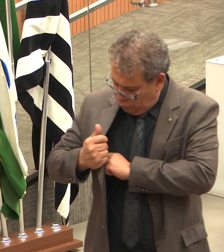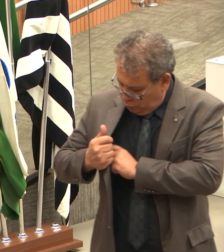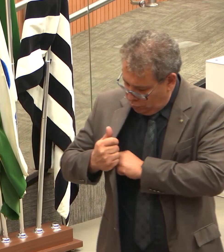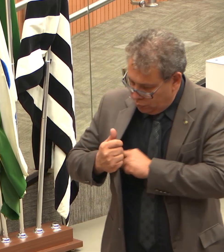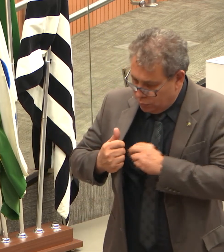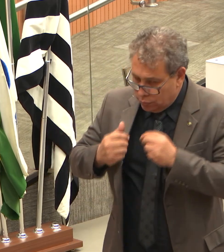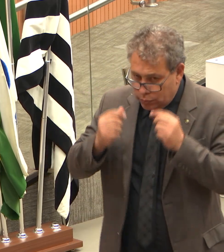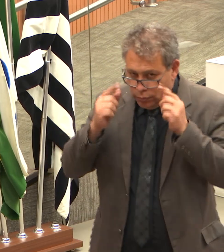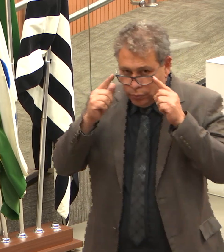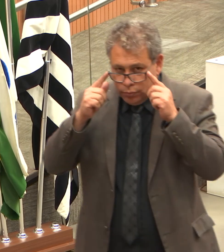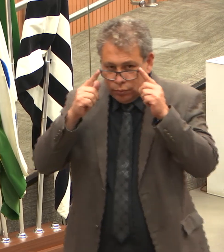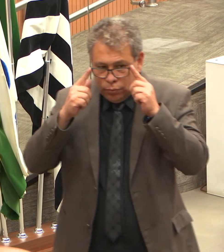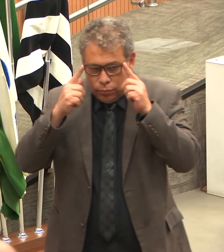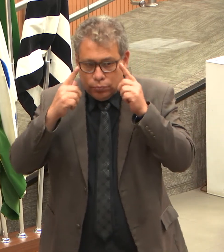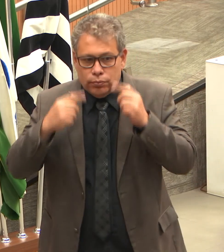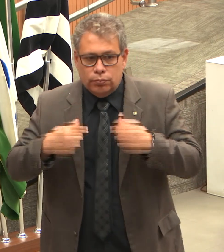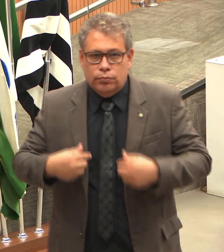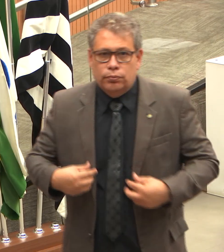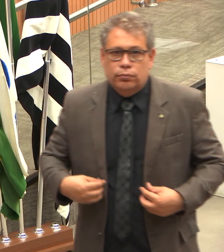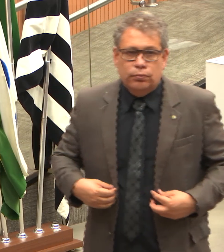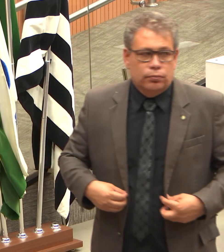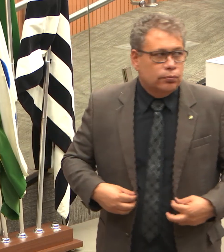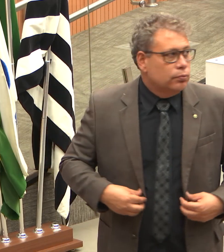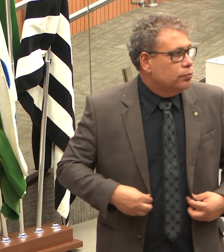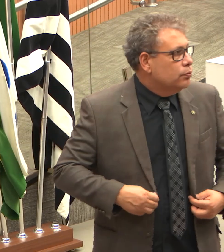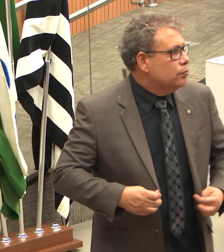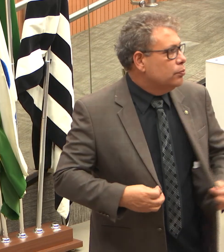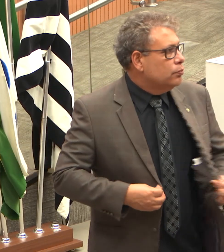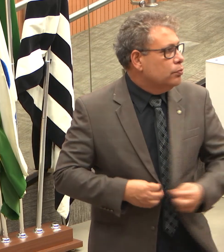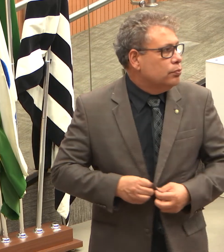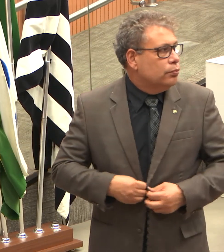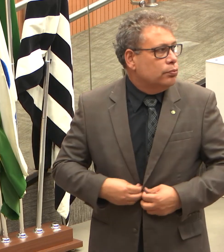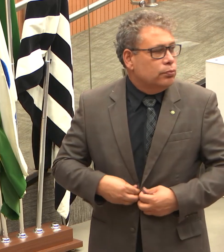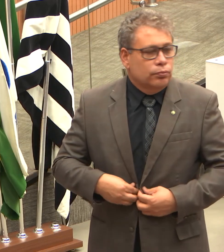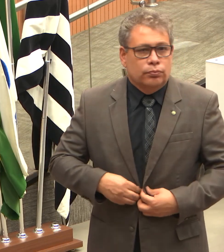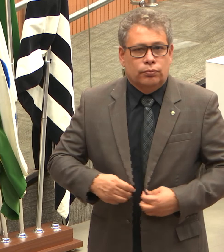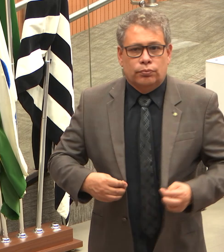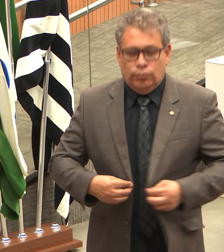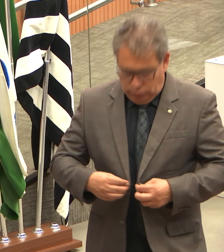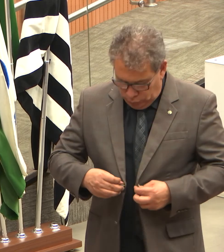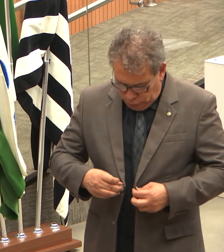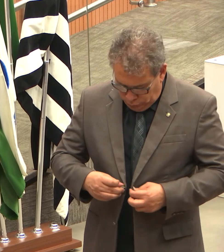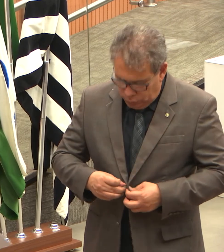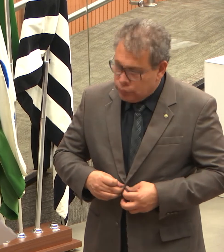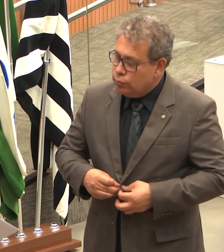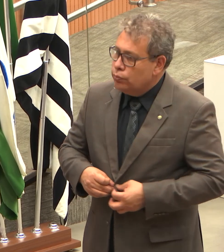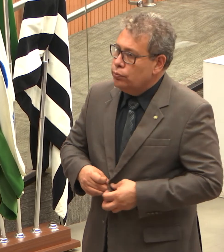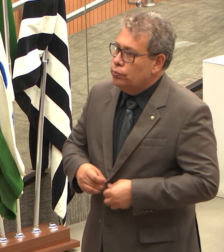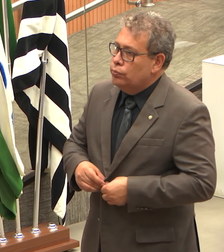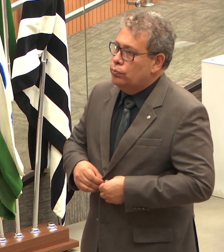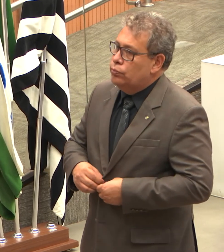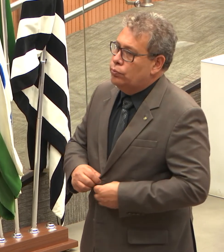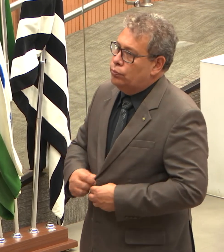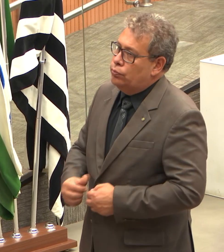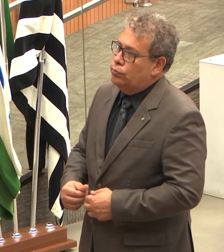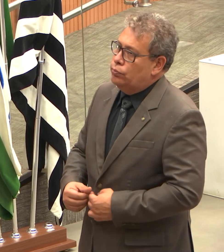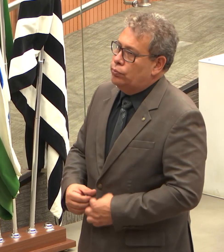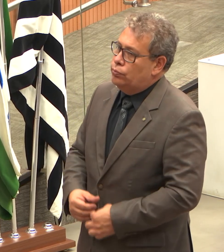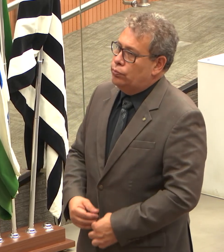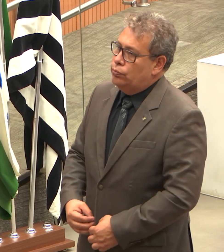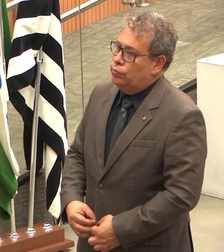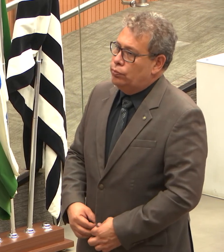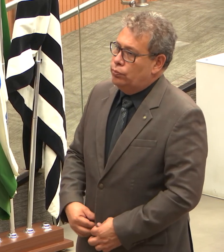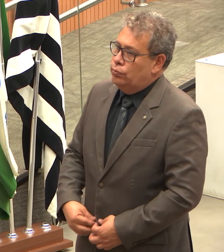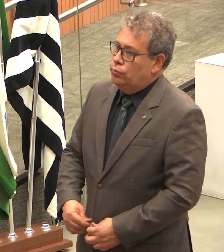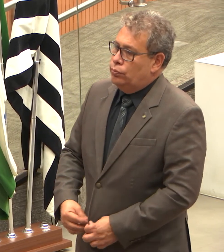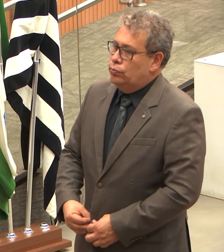as extraordinárias, se caso necessário, conforme o presidente acabou de falar. Ao meu lado está agora o vereador Carmo Luiz,